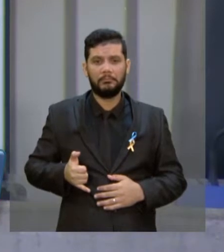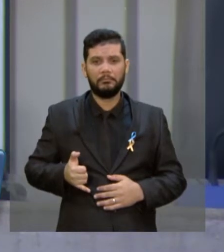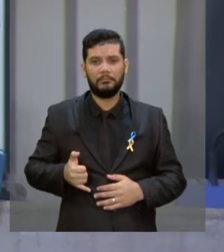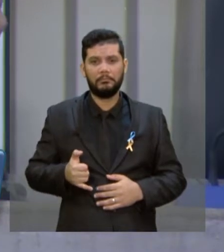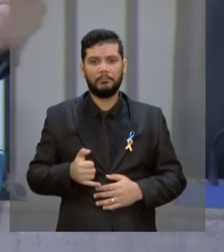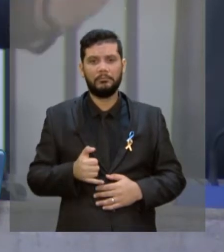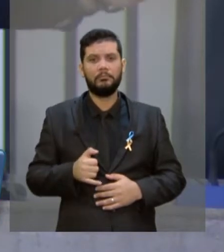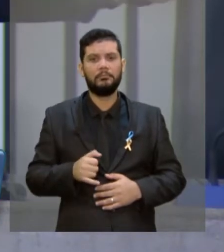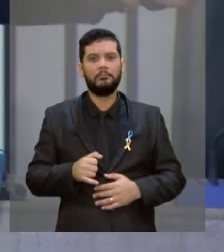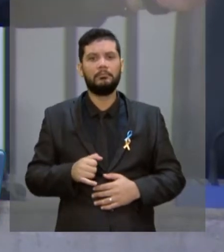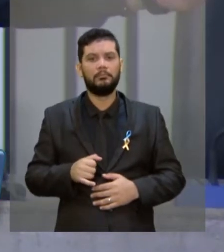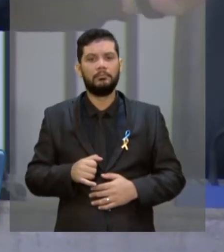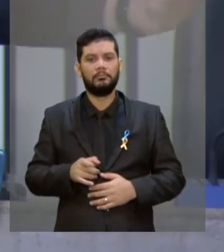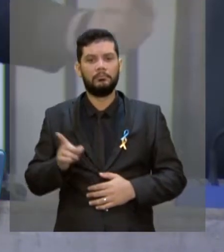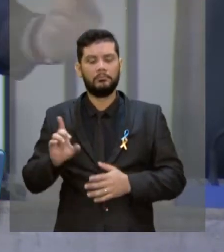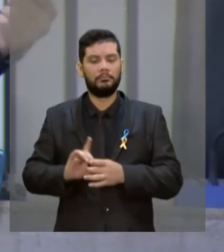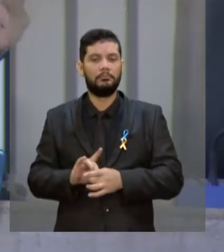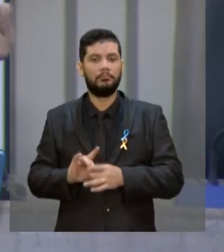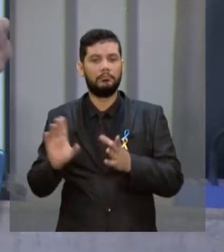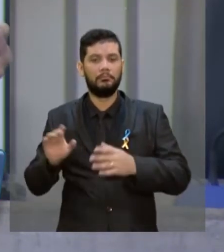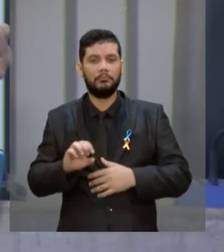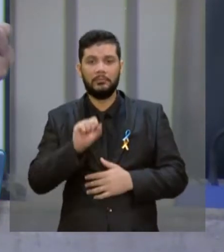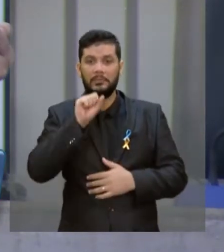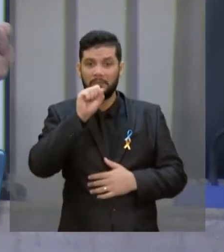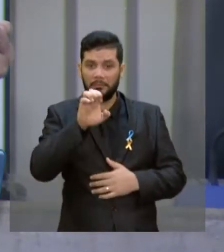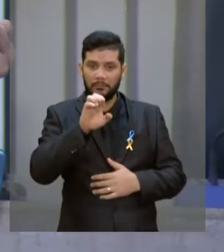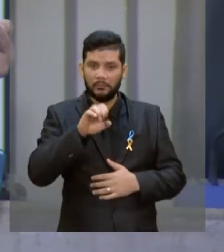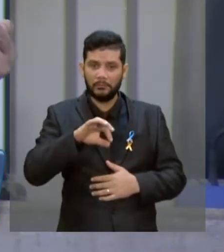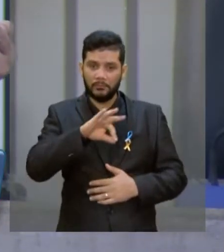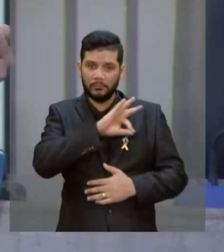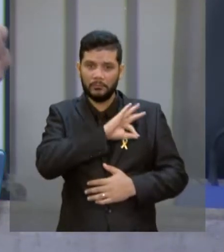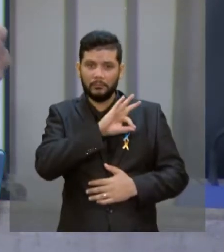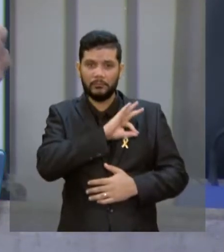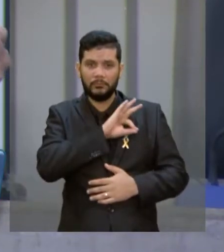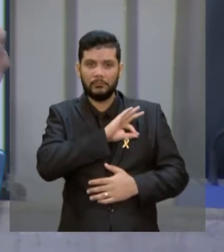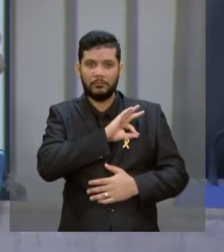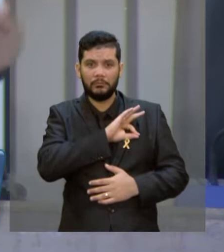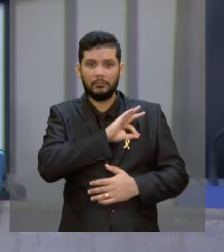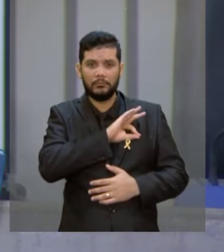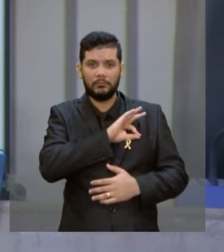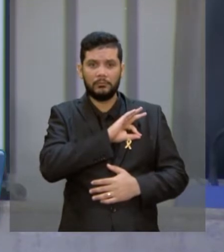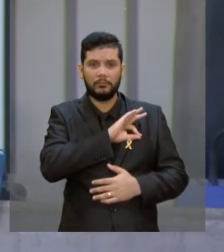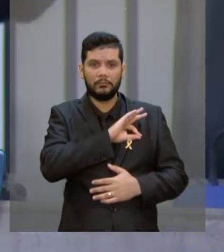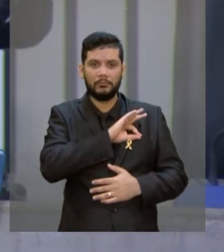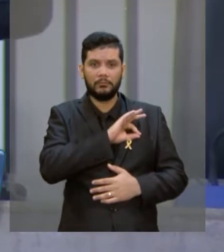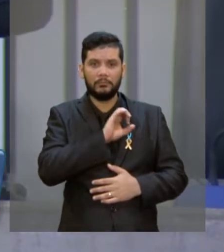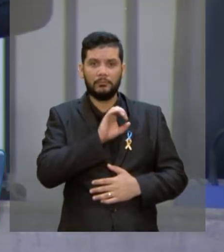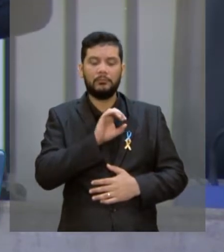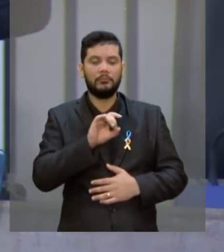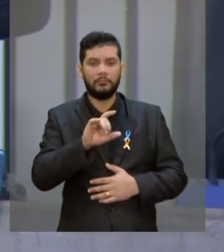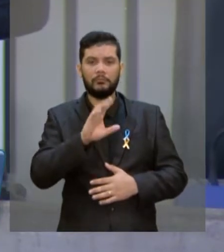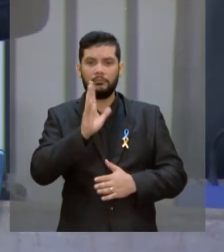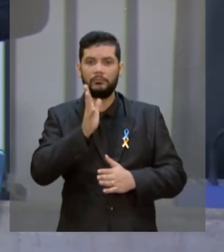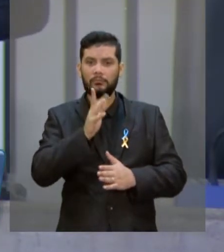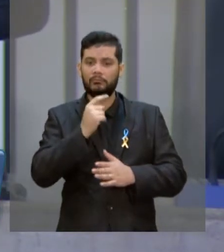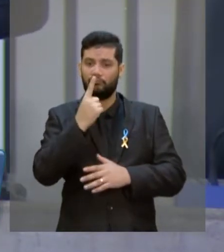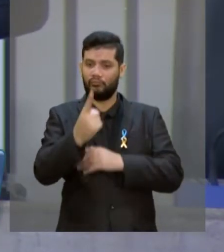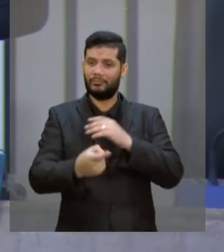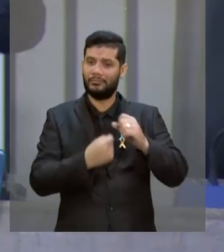é liberto na audiência de custódia. Se for um policial, ele passa um ano preso. Eu tenho casos